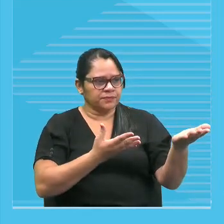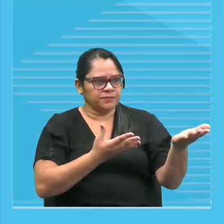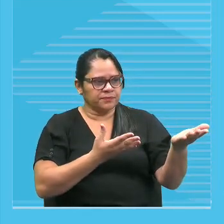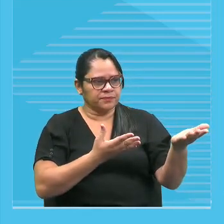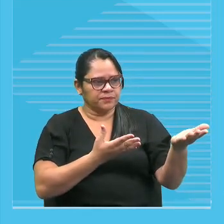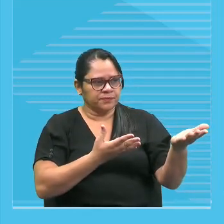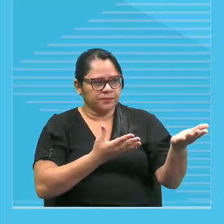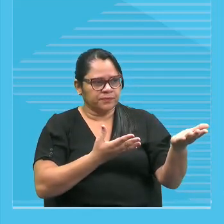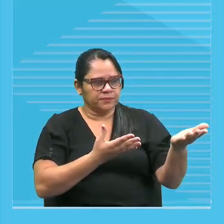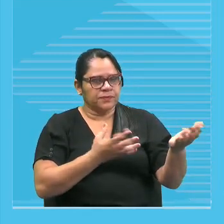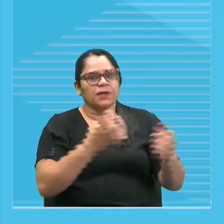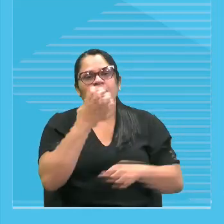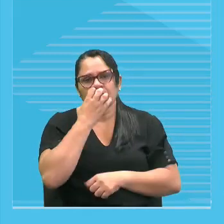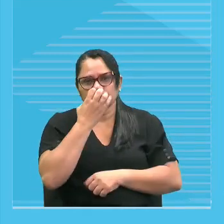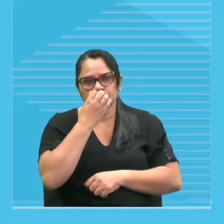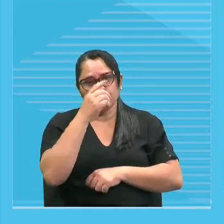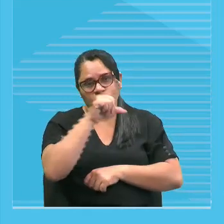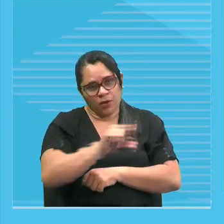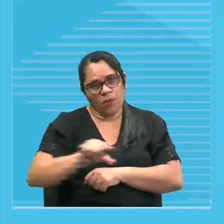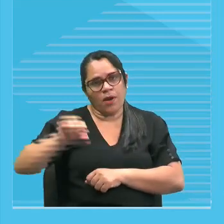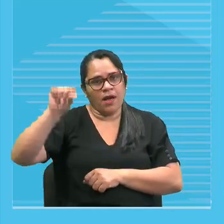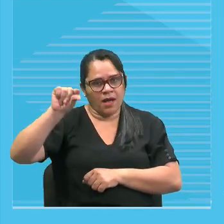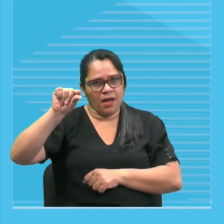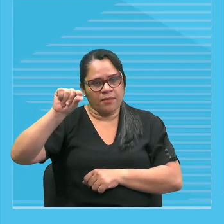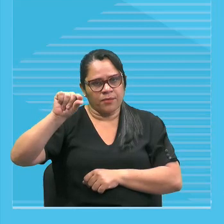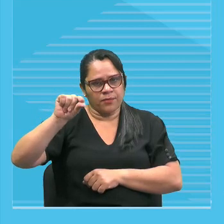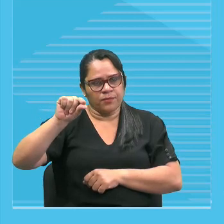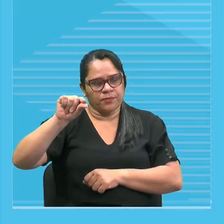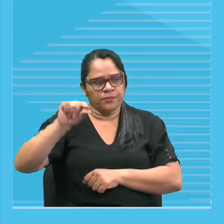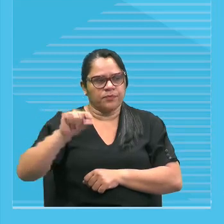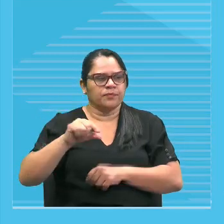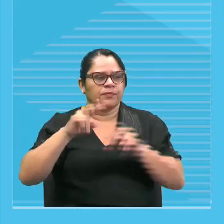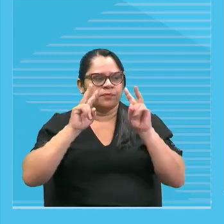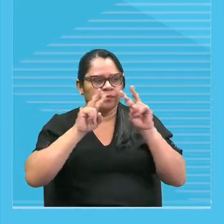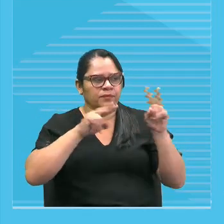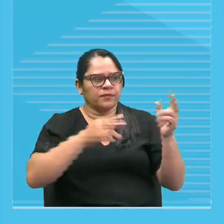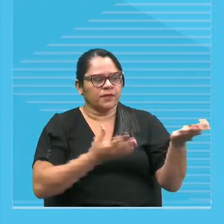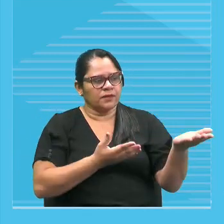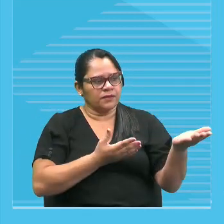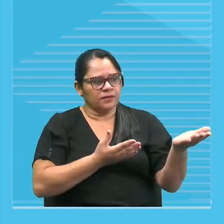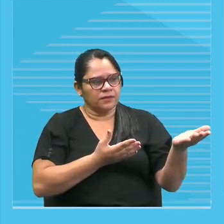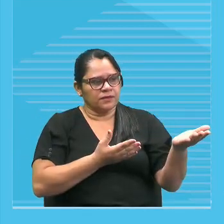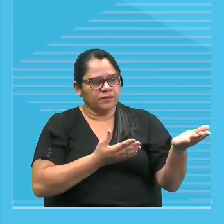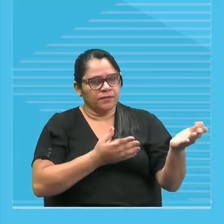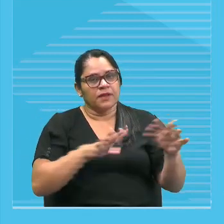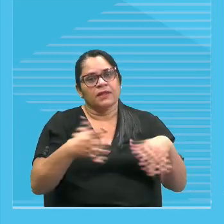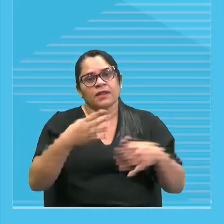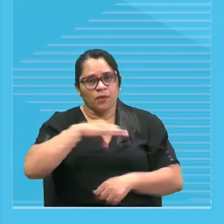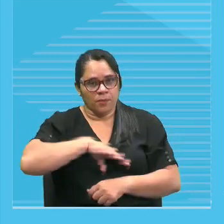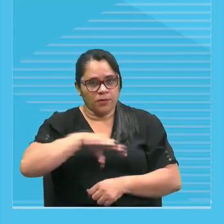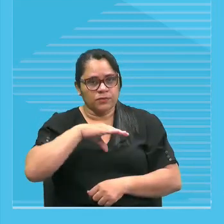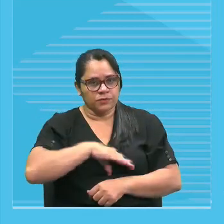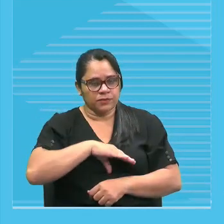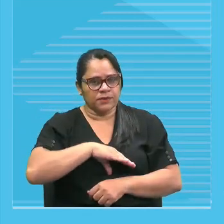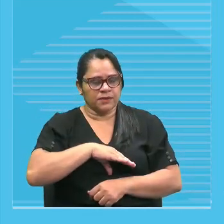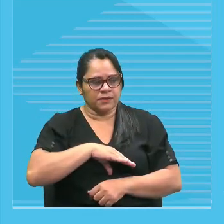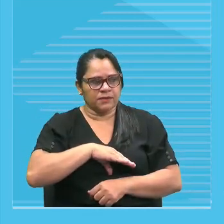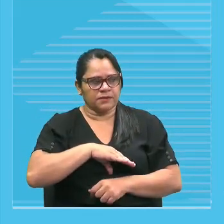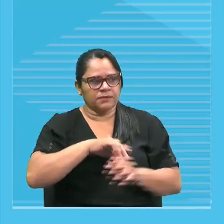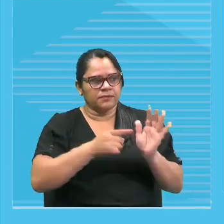do cachorro o rabo do cachorro sim português assim bem direto